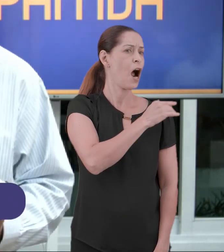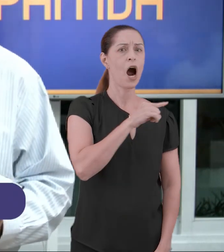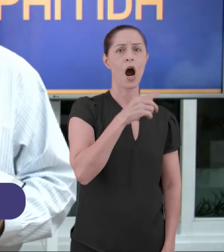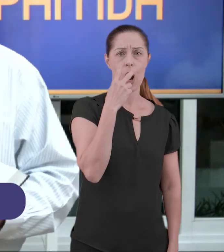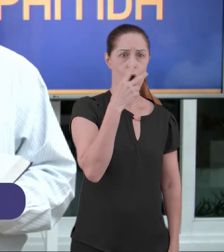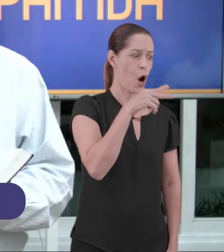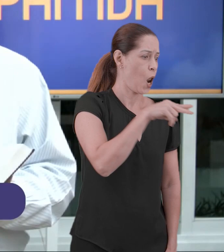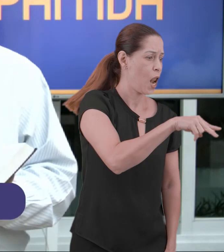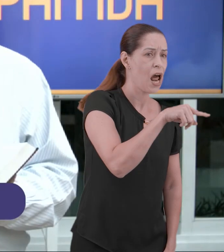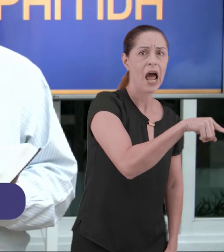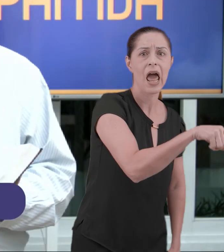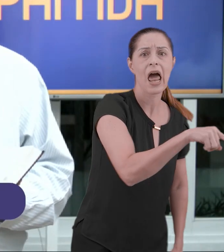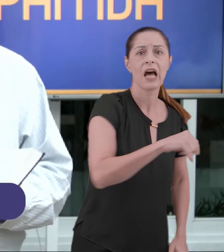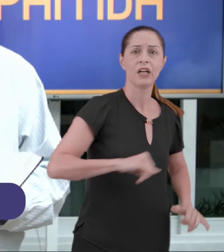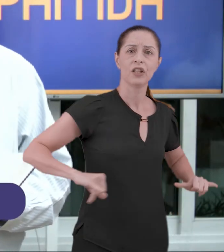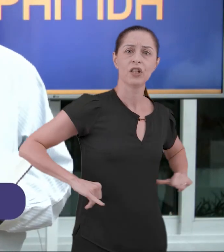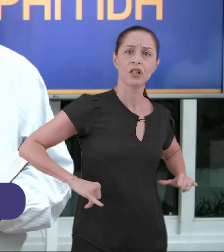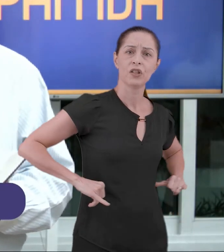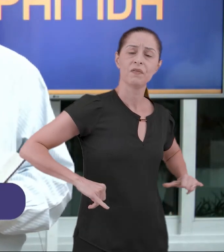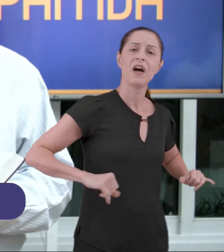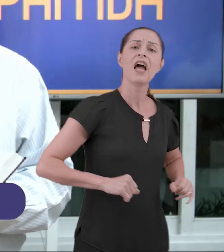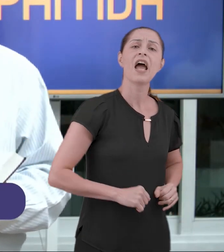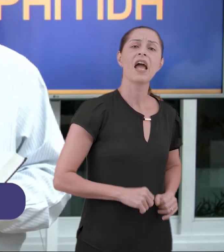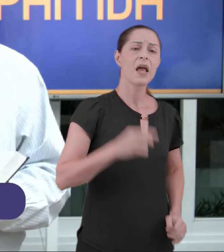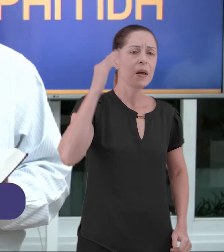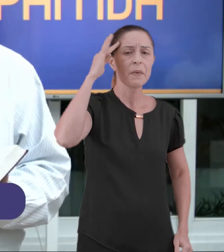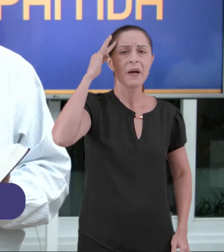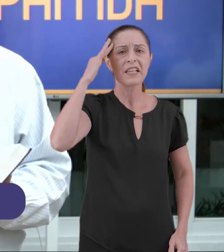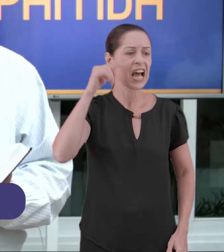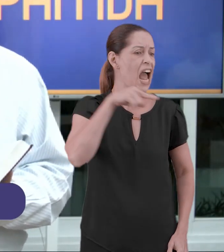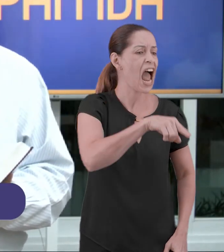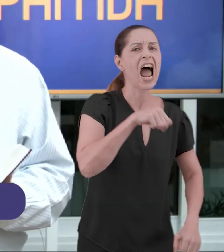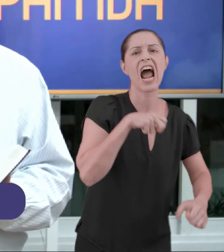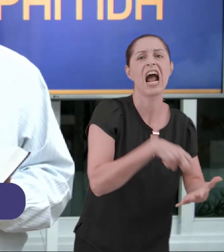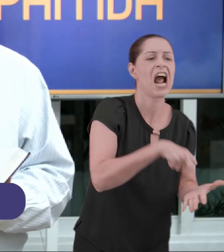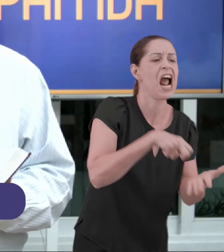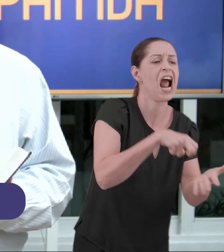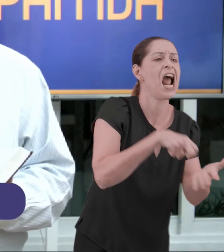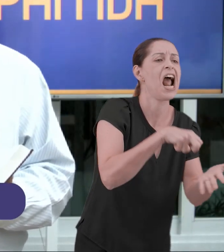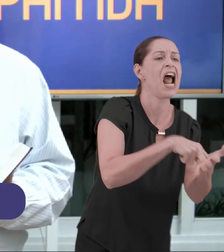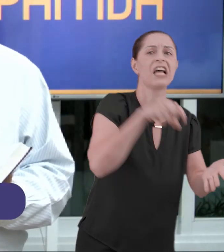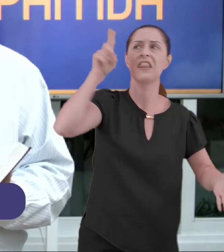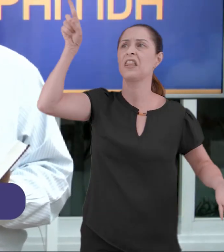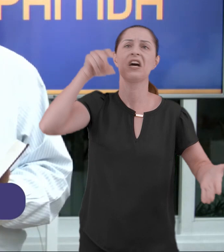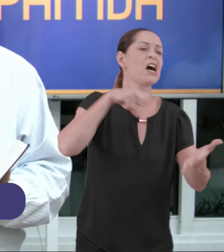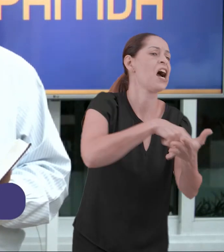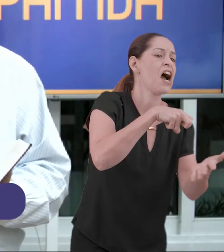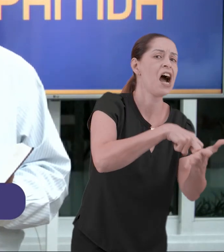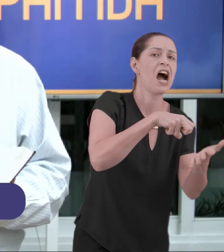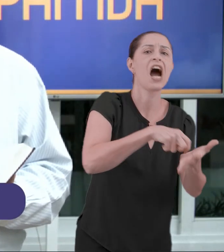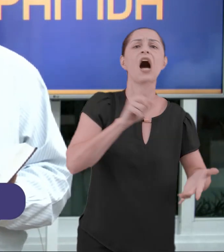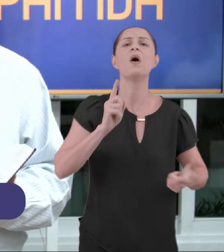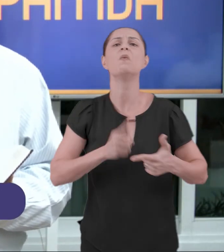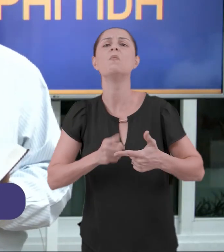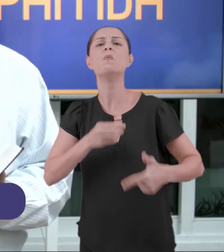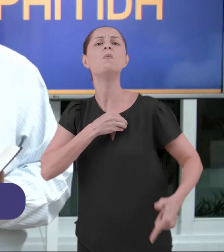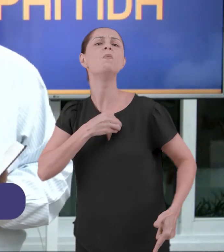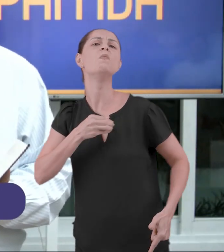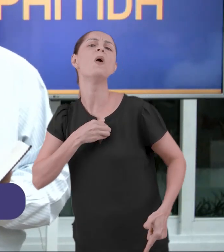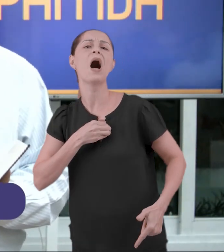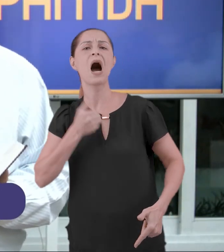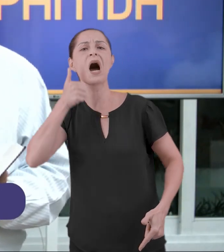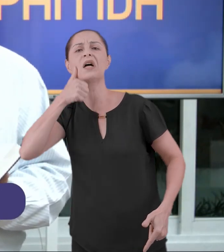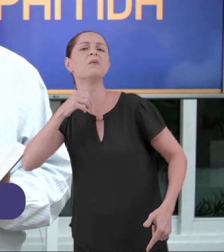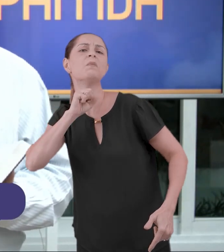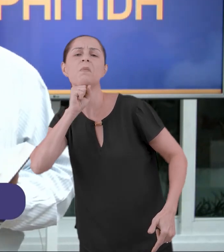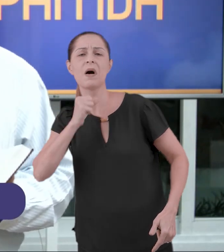estão sofrendo e achar que aquilo que está acontecendo é castigo de Deus. é castigo por causa do pecado, ou do pai, ou